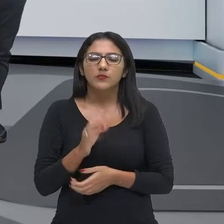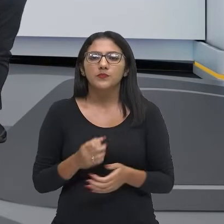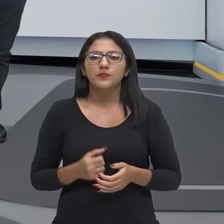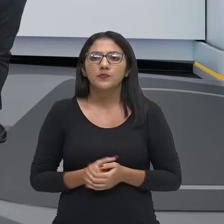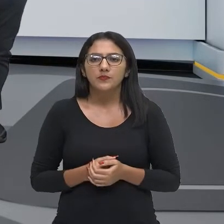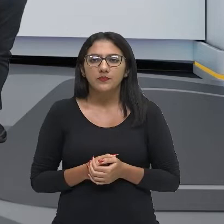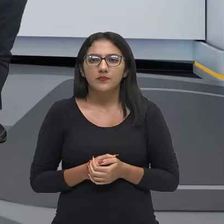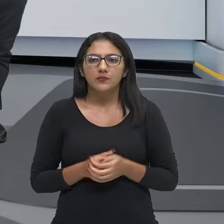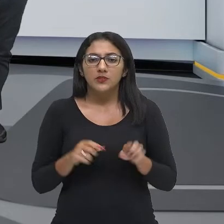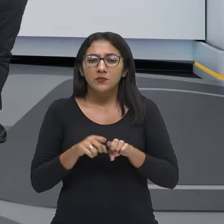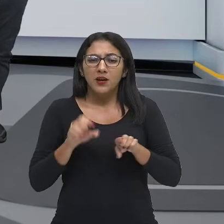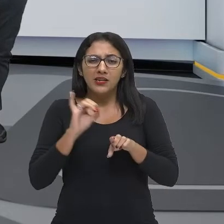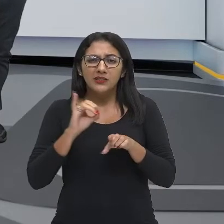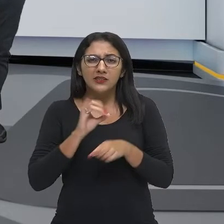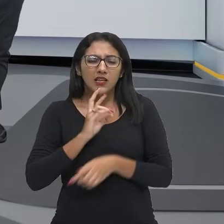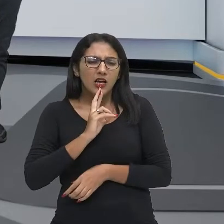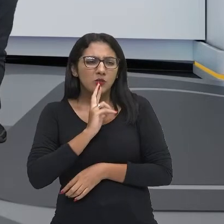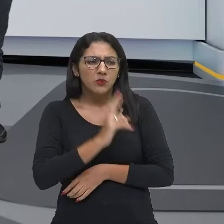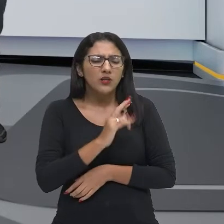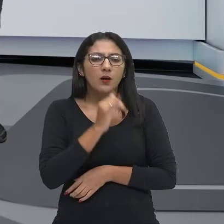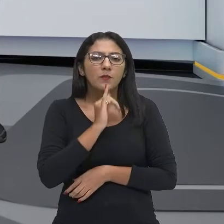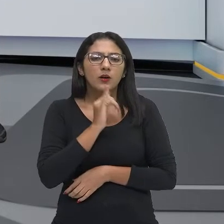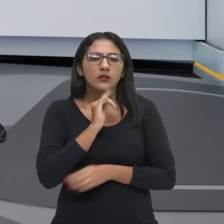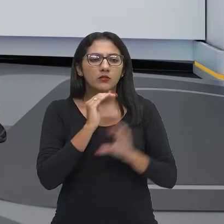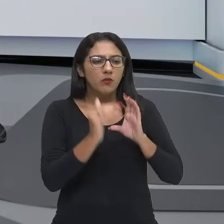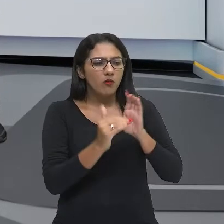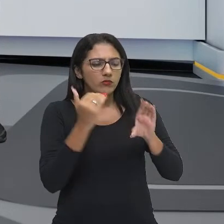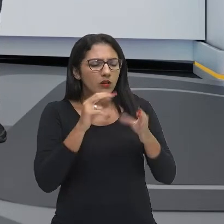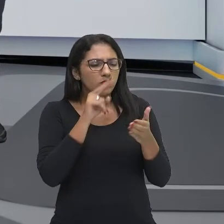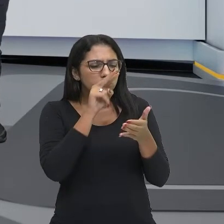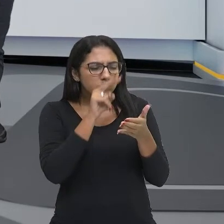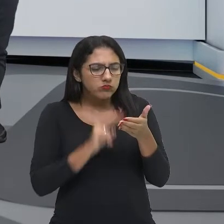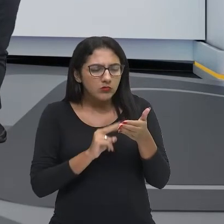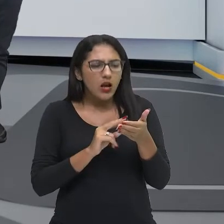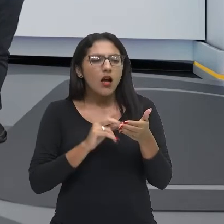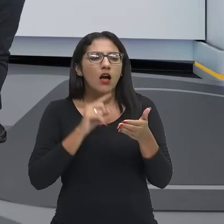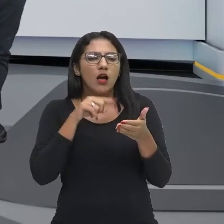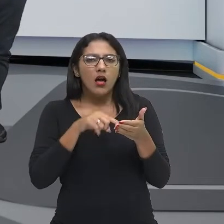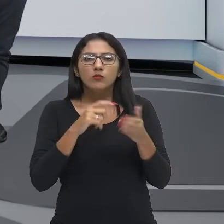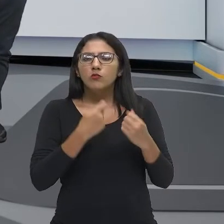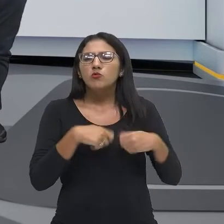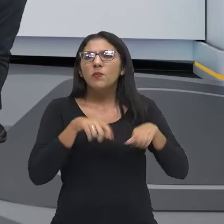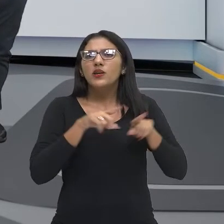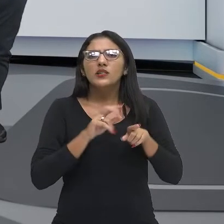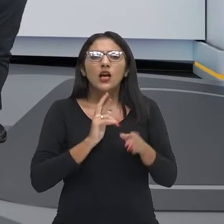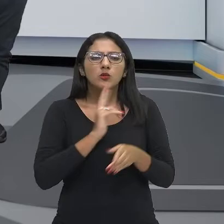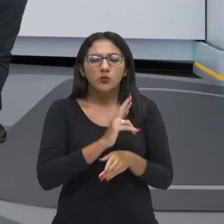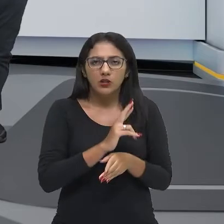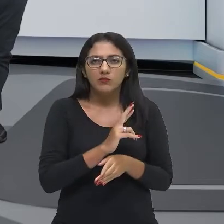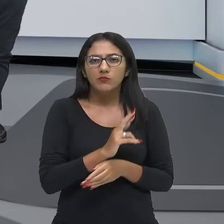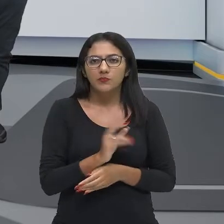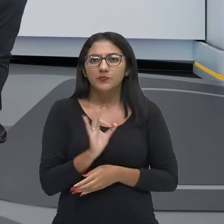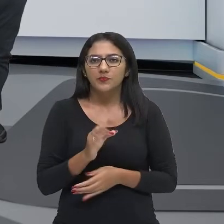não responda se a própria mensagem informar que não é necessário você responder, tá